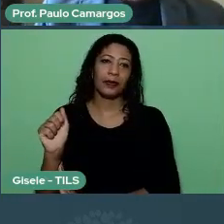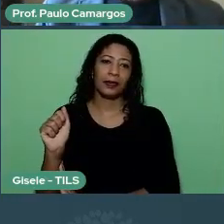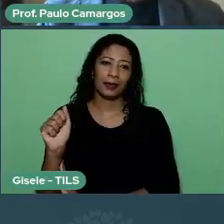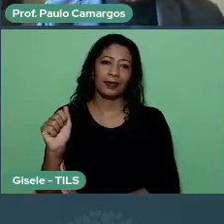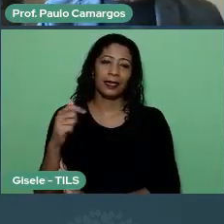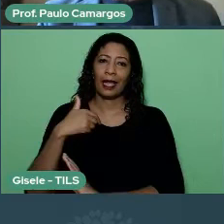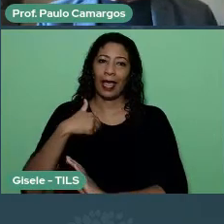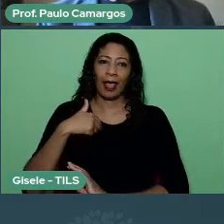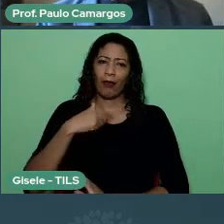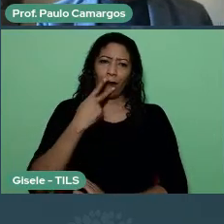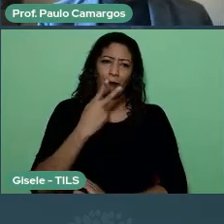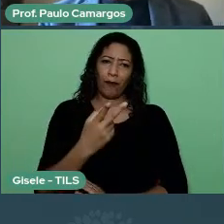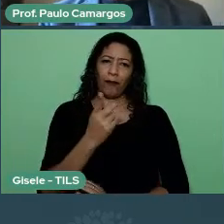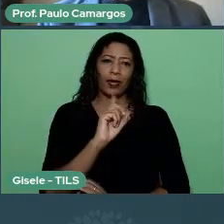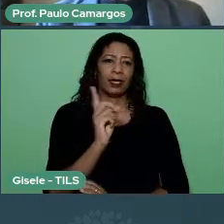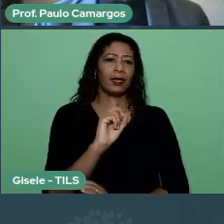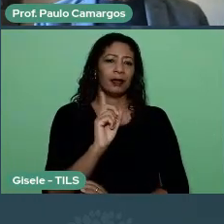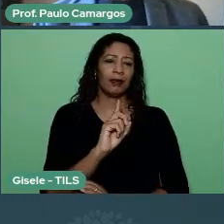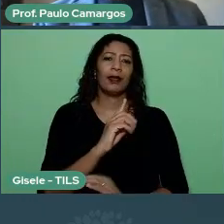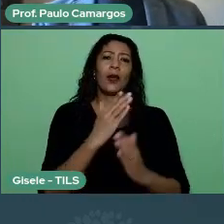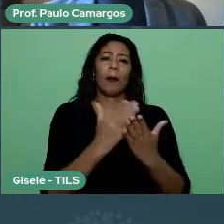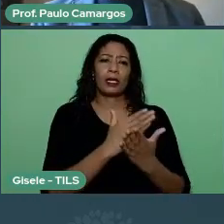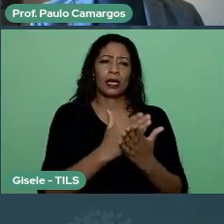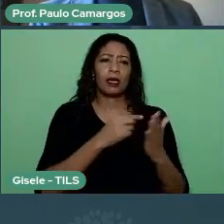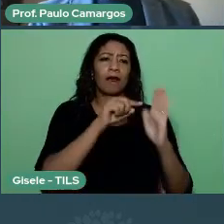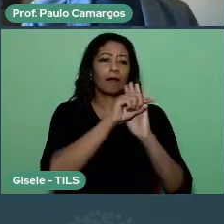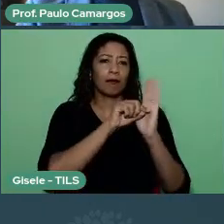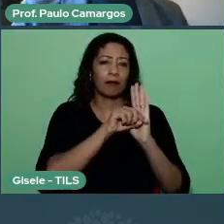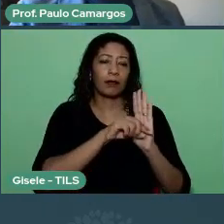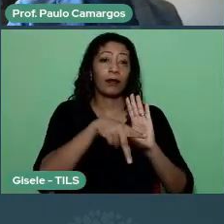hoje sobre asma está